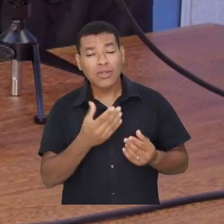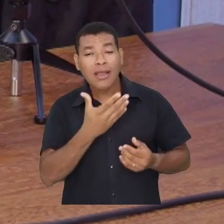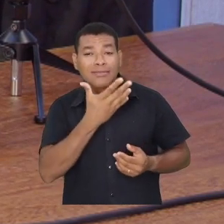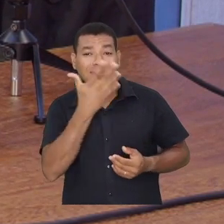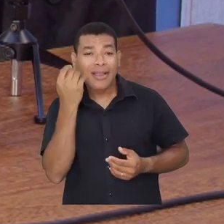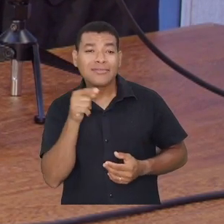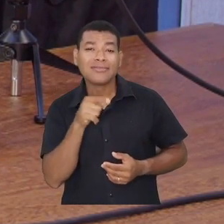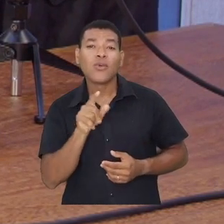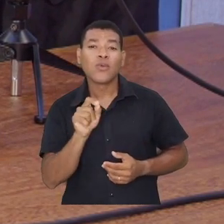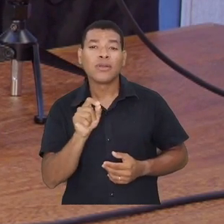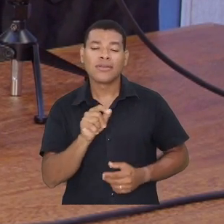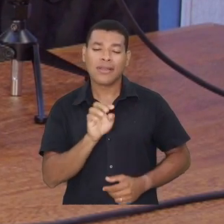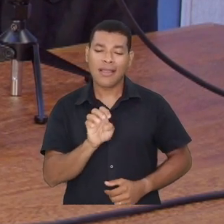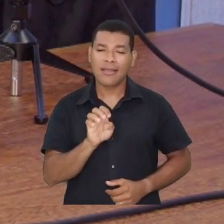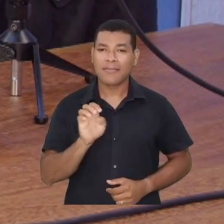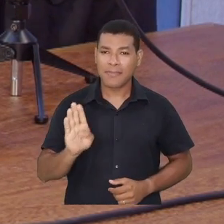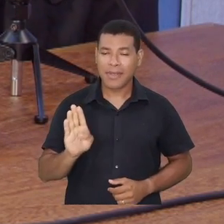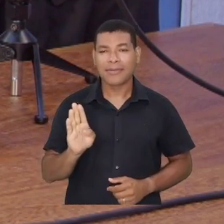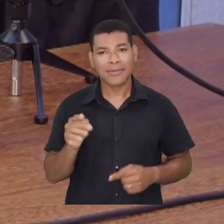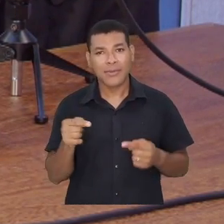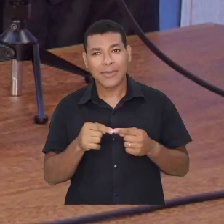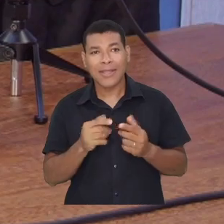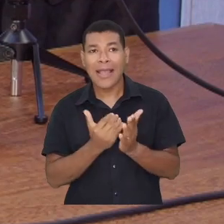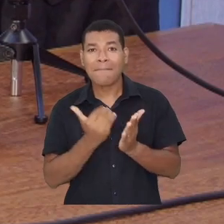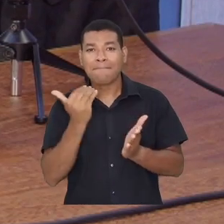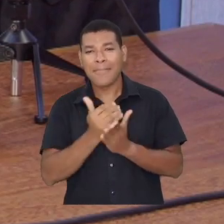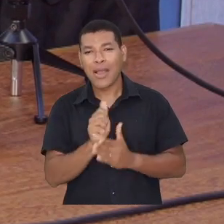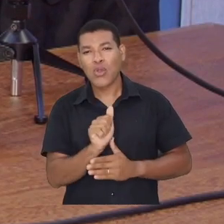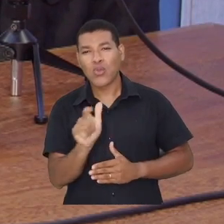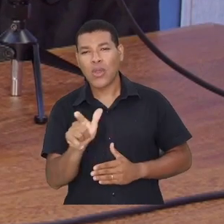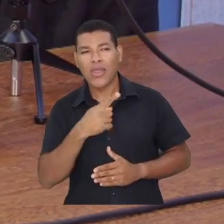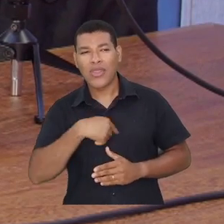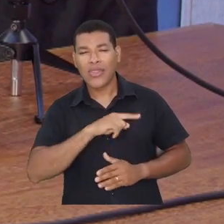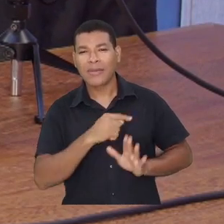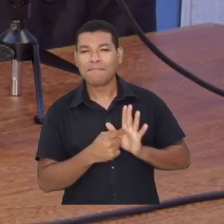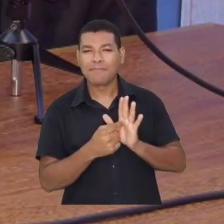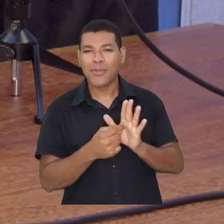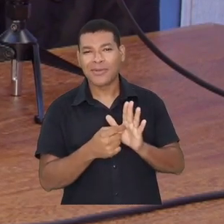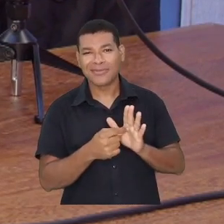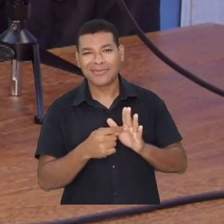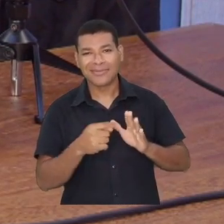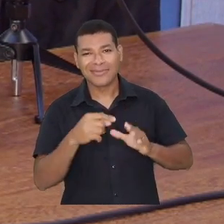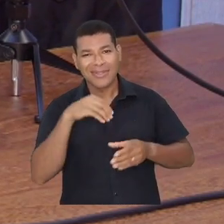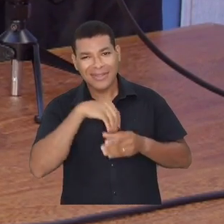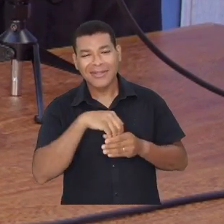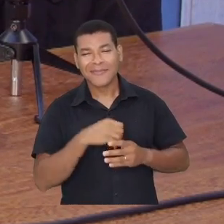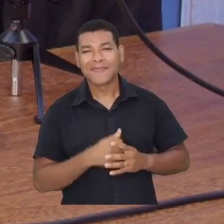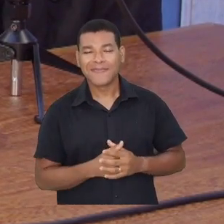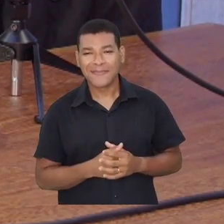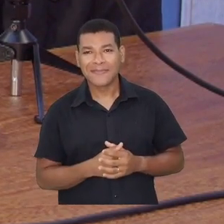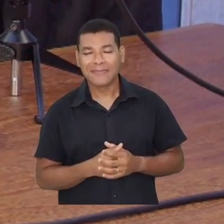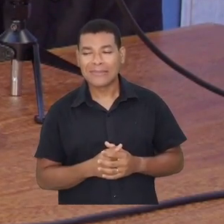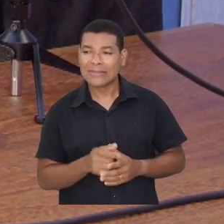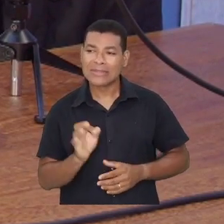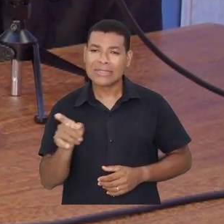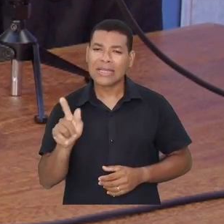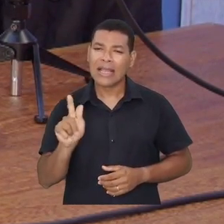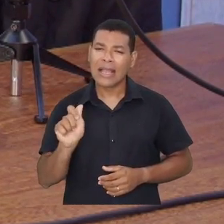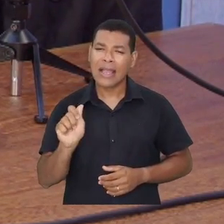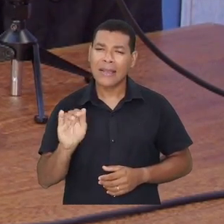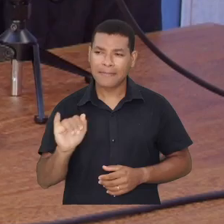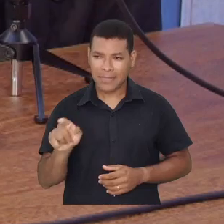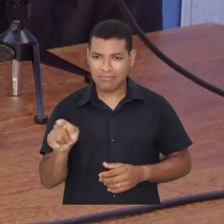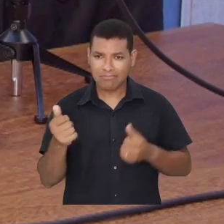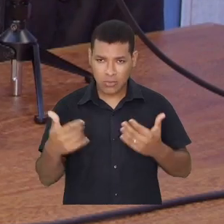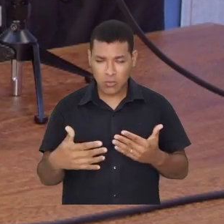legal de ver que o employer branding, ele vai além do, uhum, que a gente compartilha externamente. Esse ponto do Gabi eu acho muito interessante, uhum, porque é a partir,